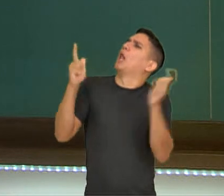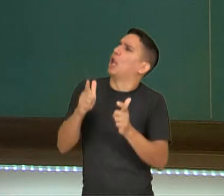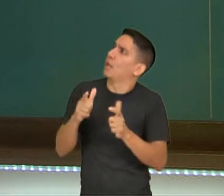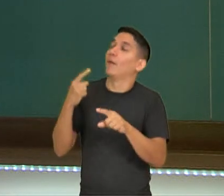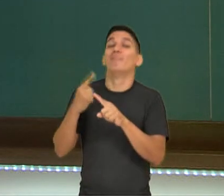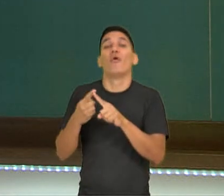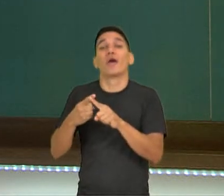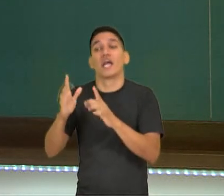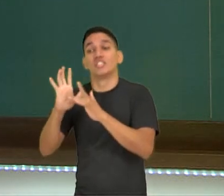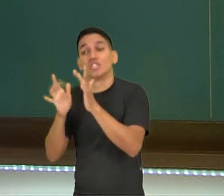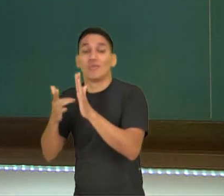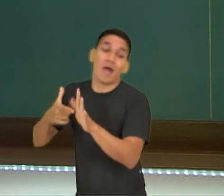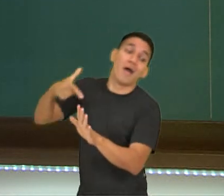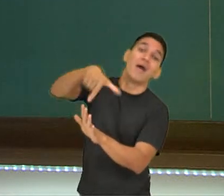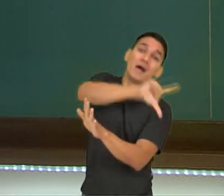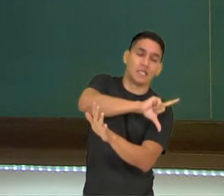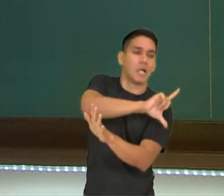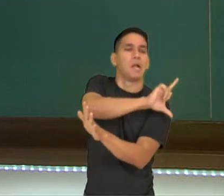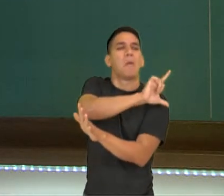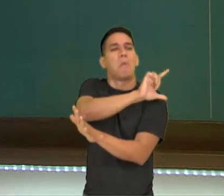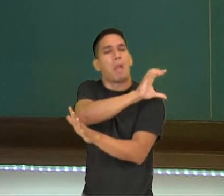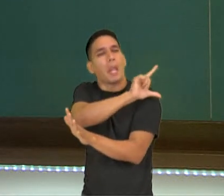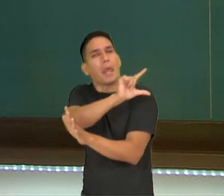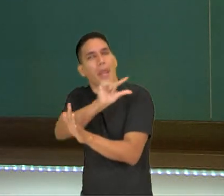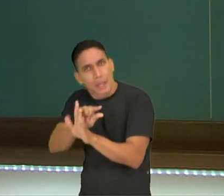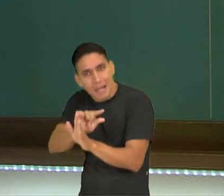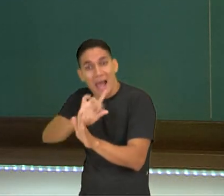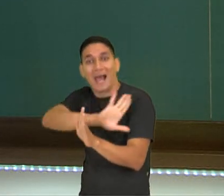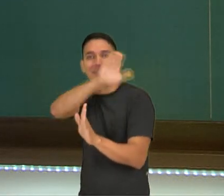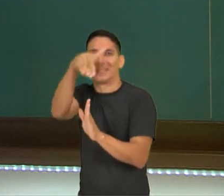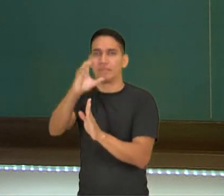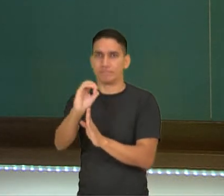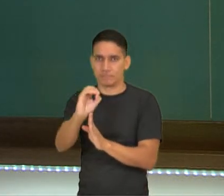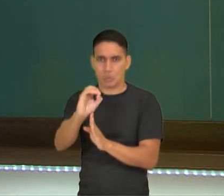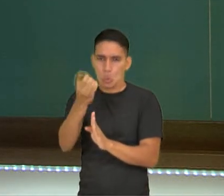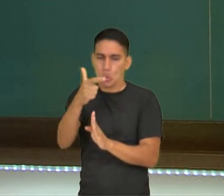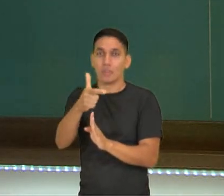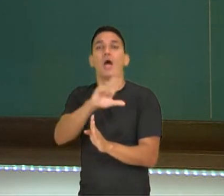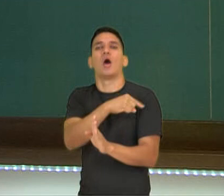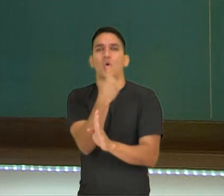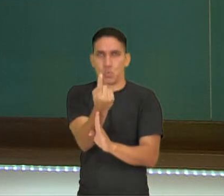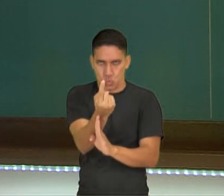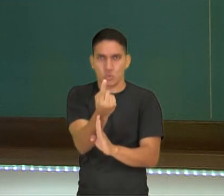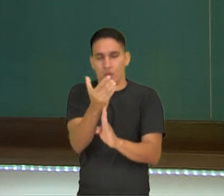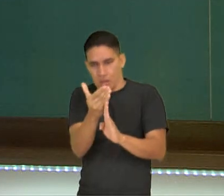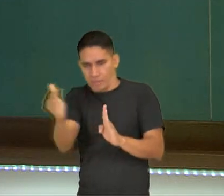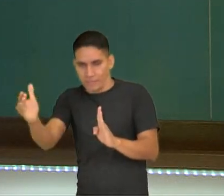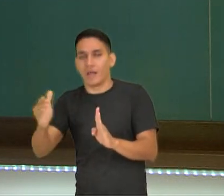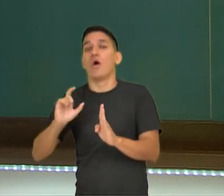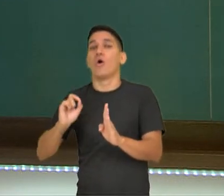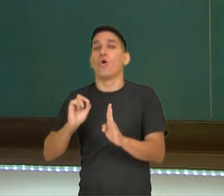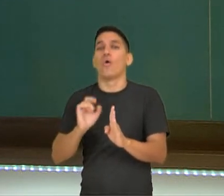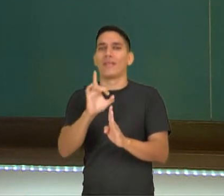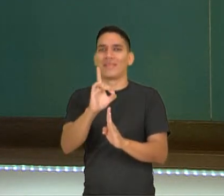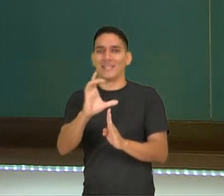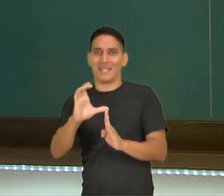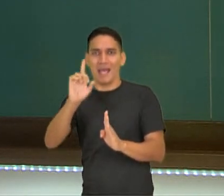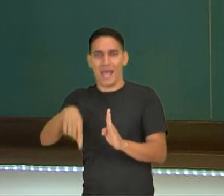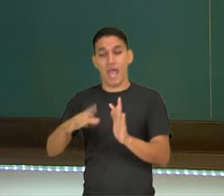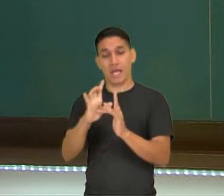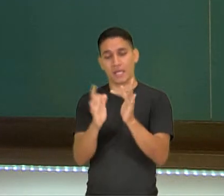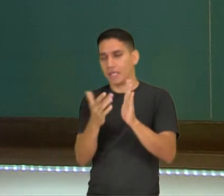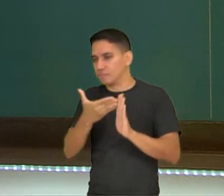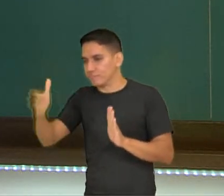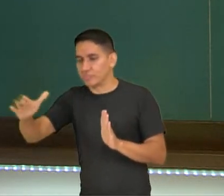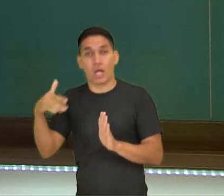vai diminuindo, né, até chegar no ano 1. Não existe ano 0. Ano 1 já é depois de Cristo, né? Ano 1 antes de Cristo, não